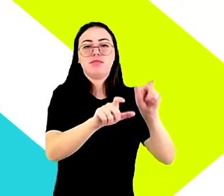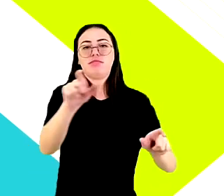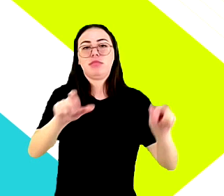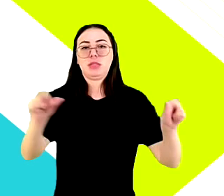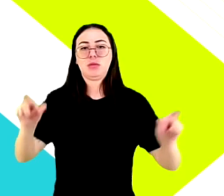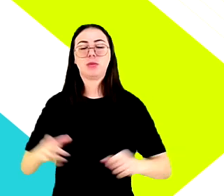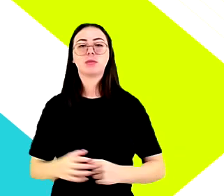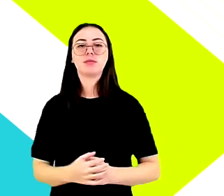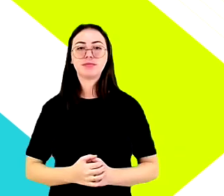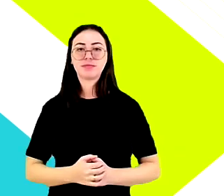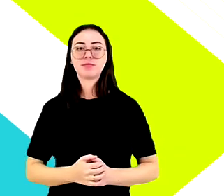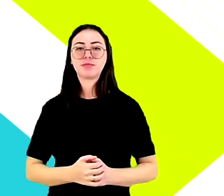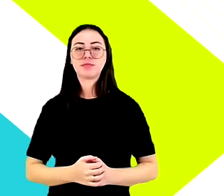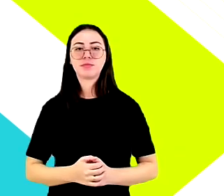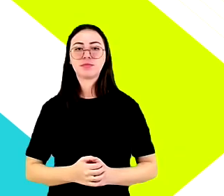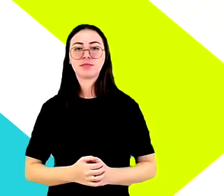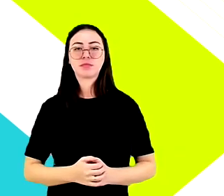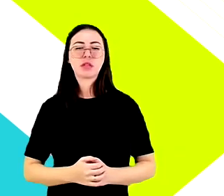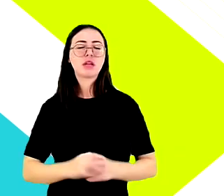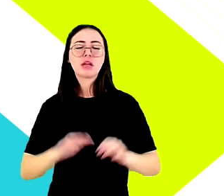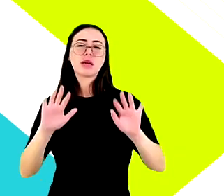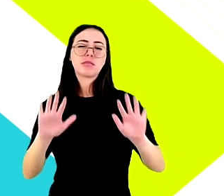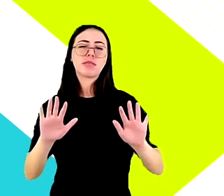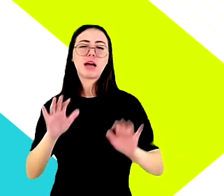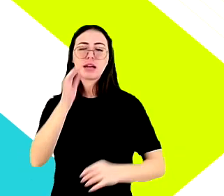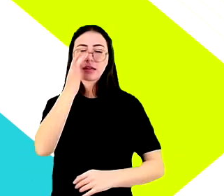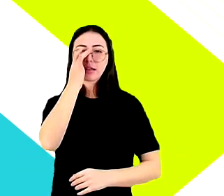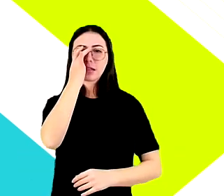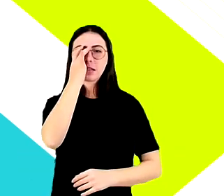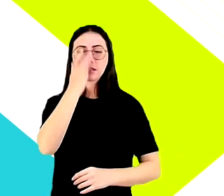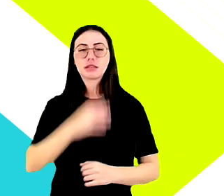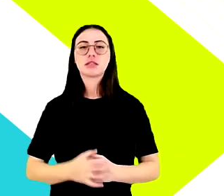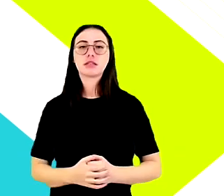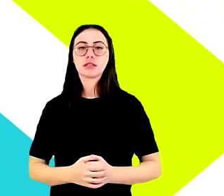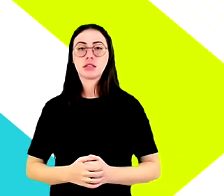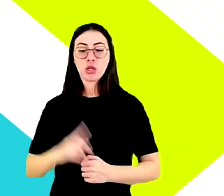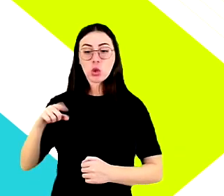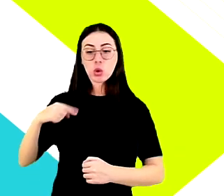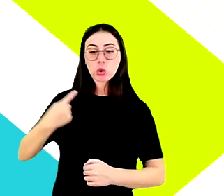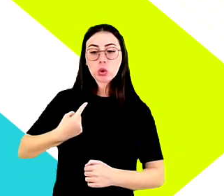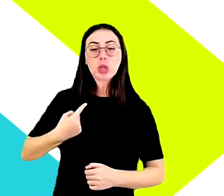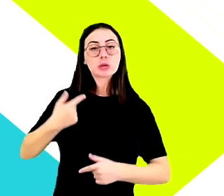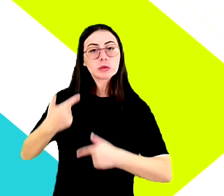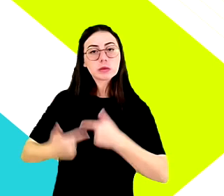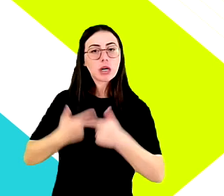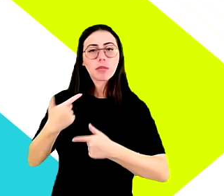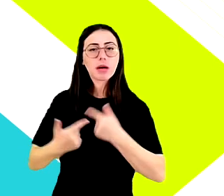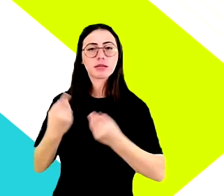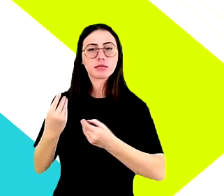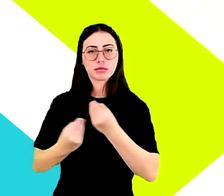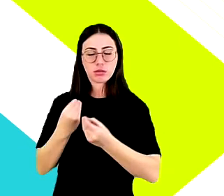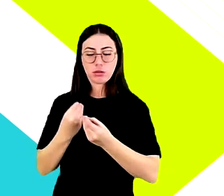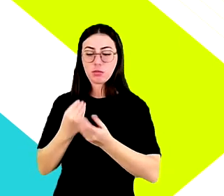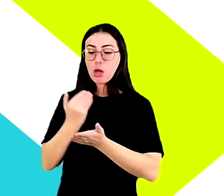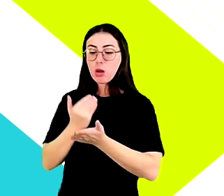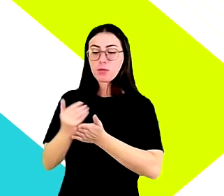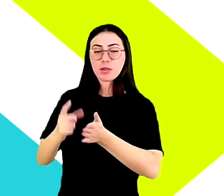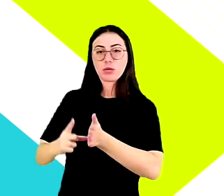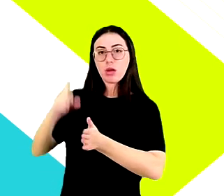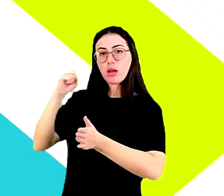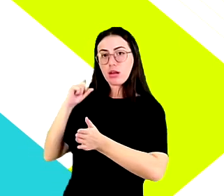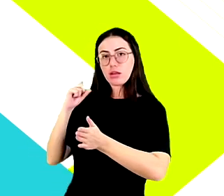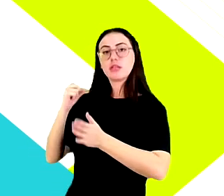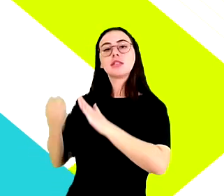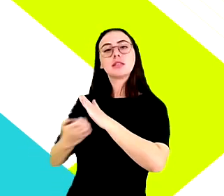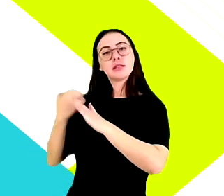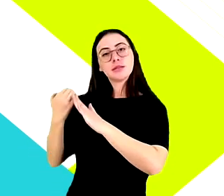E qual que é a linha... nossa linha de atuação? A gente começou como uma empresa de tecnologia, então a gente começou trabalhando